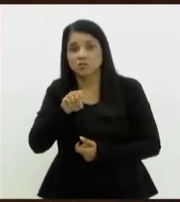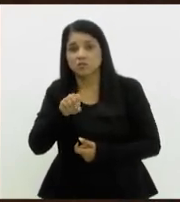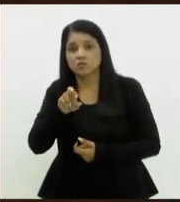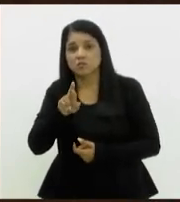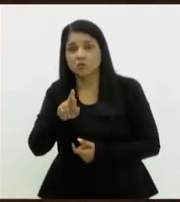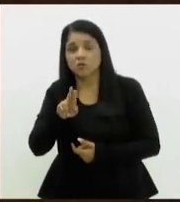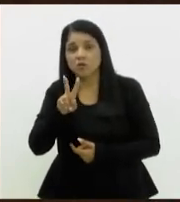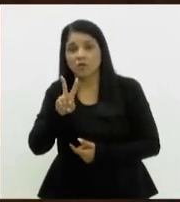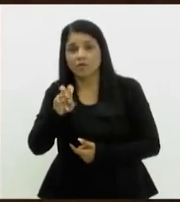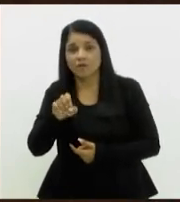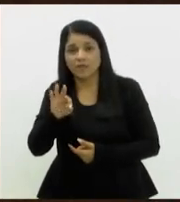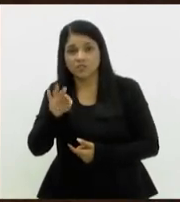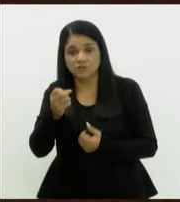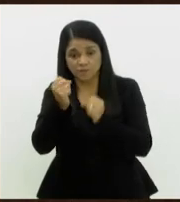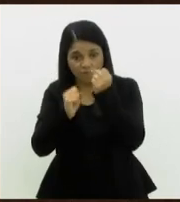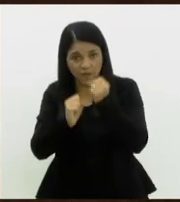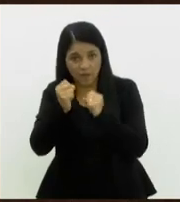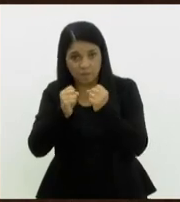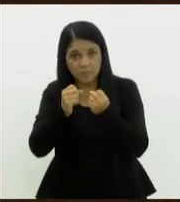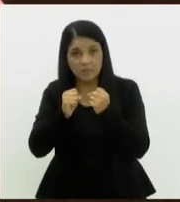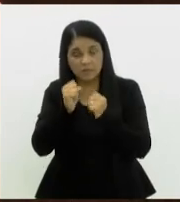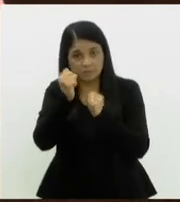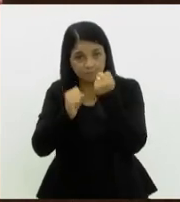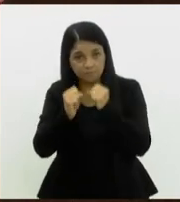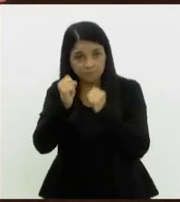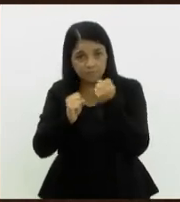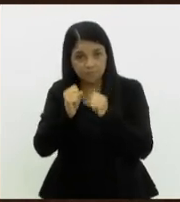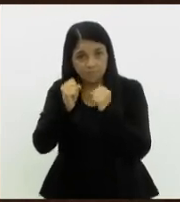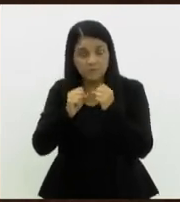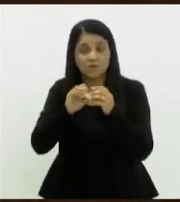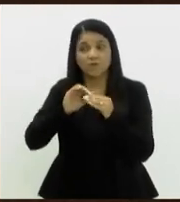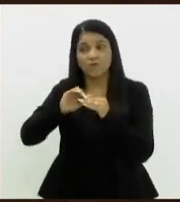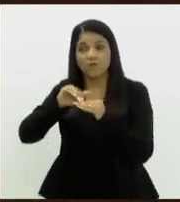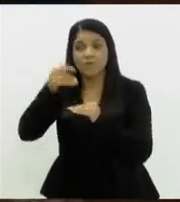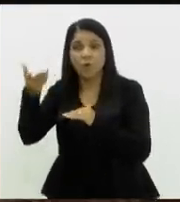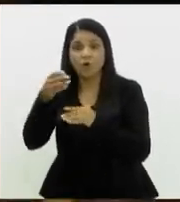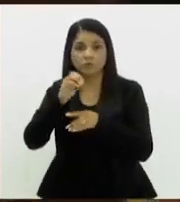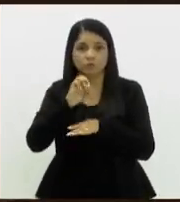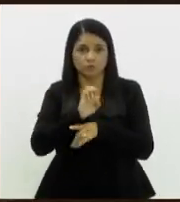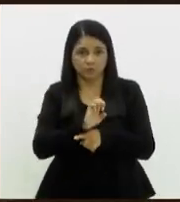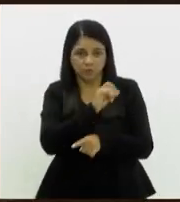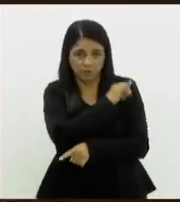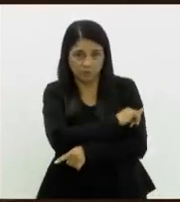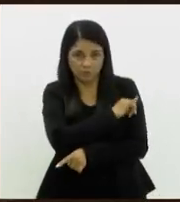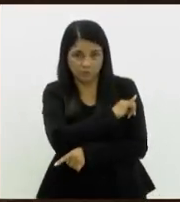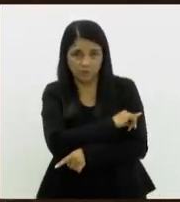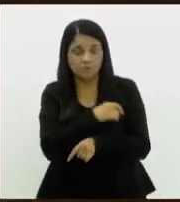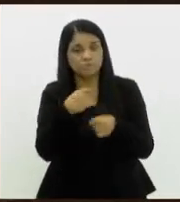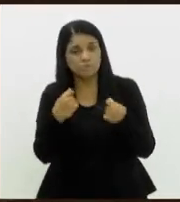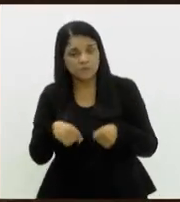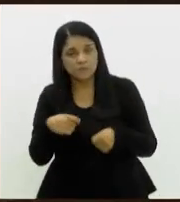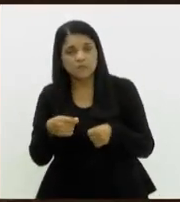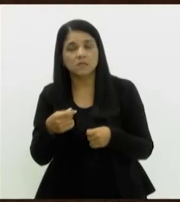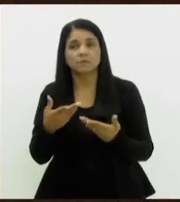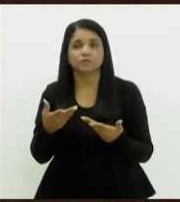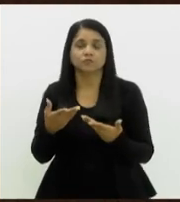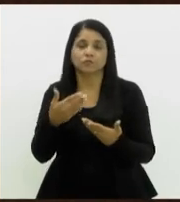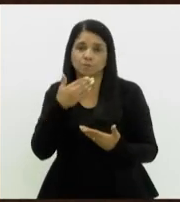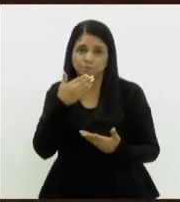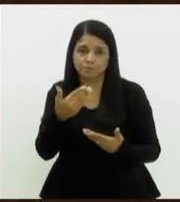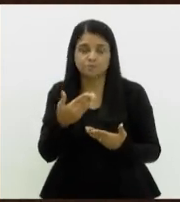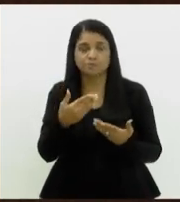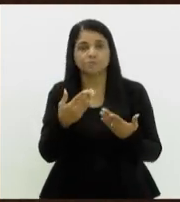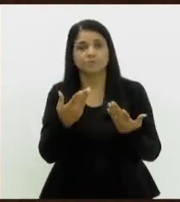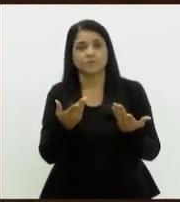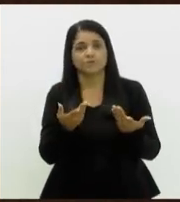fábricas de sorvete saíram do Rio de Janeiro e estão vendendo aqui para dentro. Então, nós precisamos deliberar sobre isso. Eu faço esse apelo, Vossa Excelência.